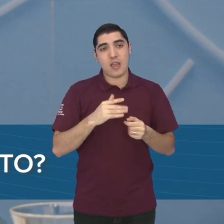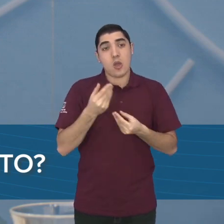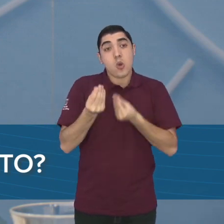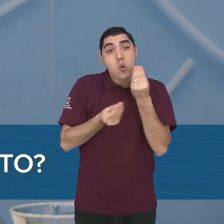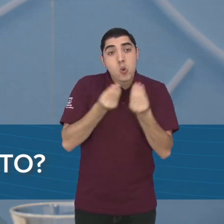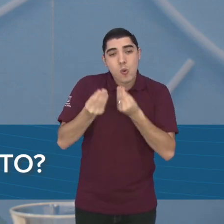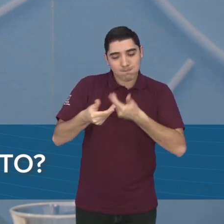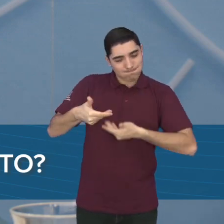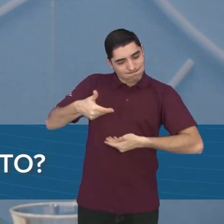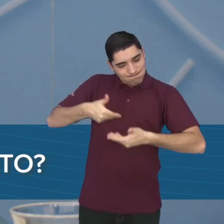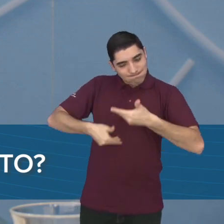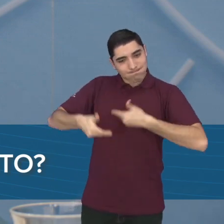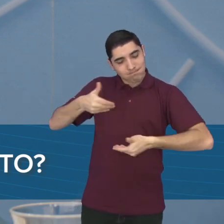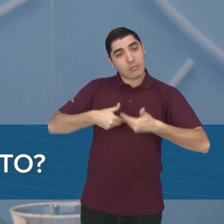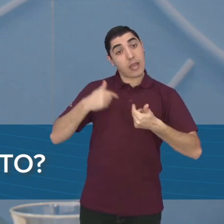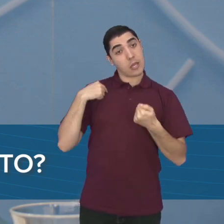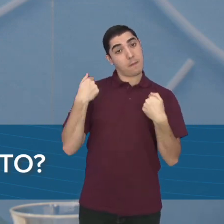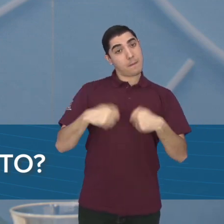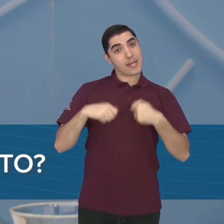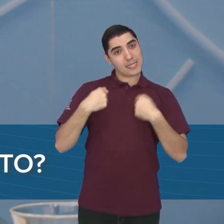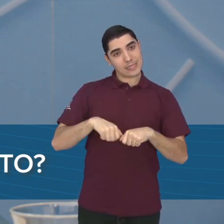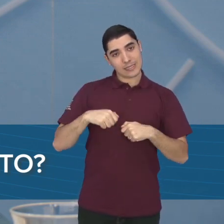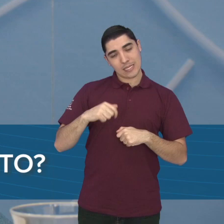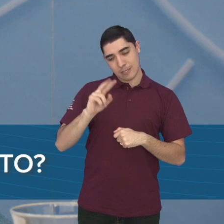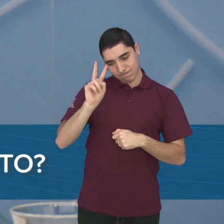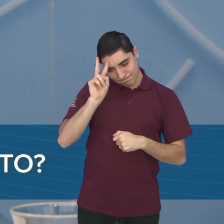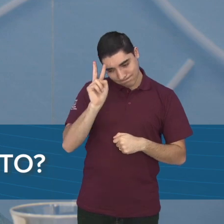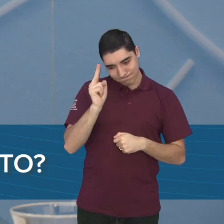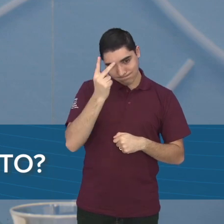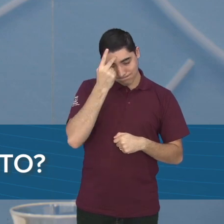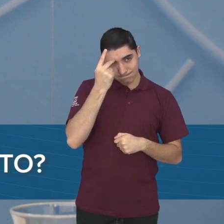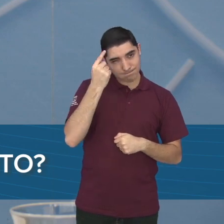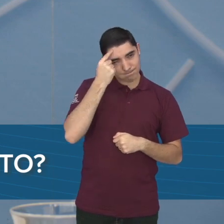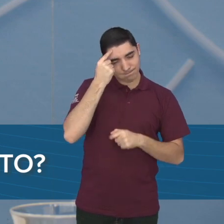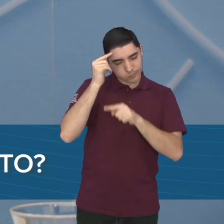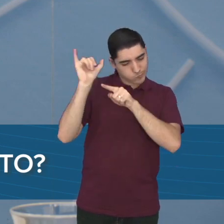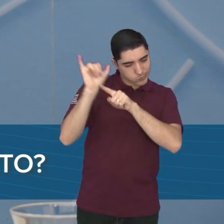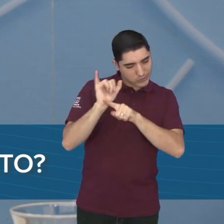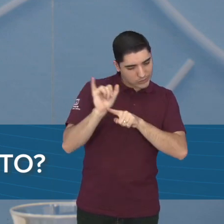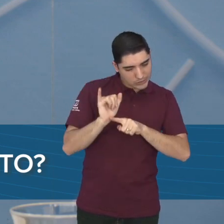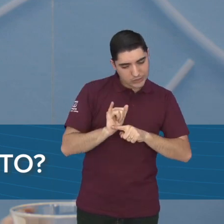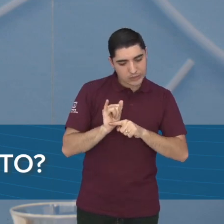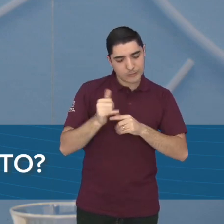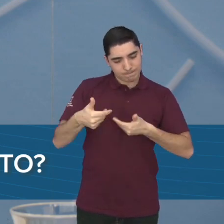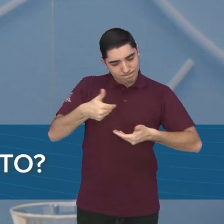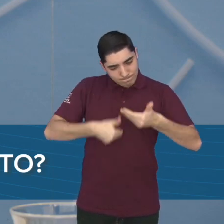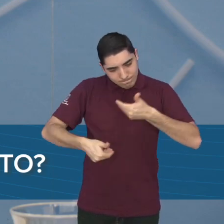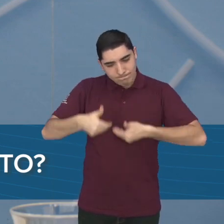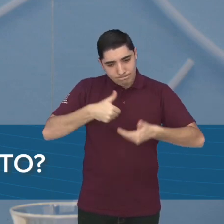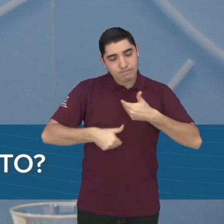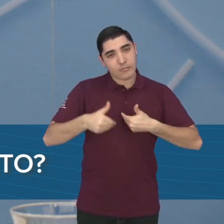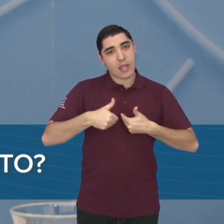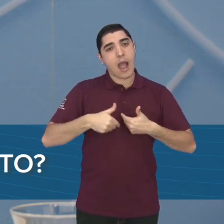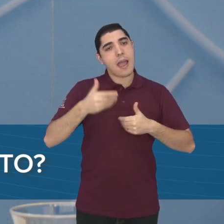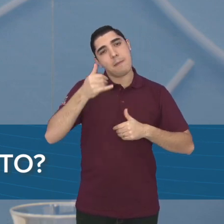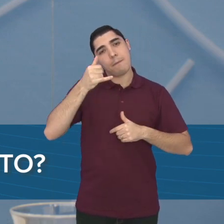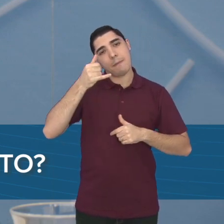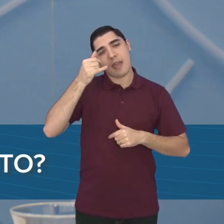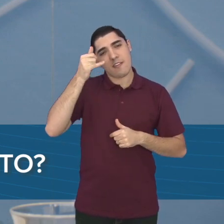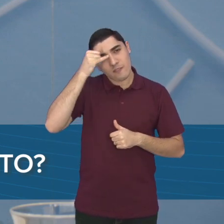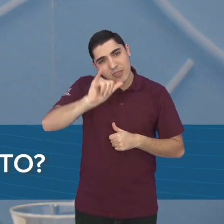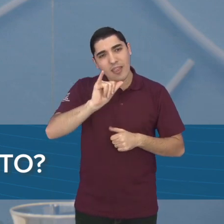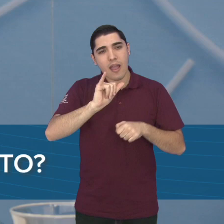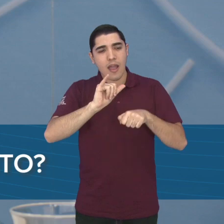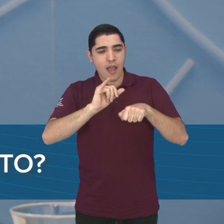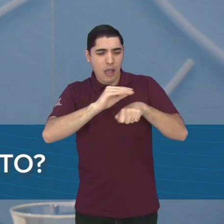mas realmente conseguir elaborar isso, né, falar sobre isso, enfim, talvez seja uma forma de romantizar menos, né,